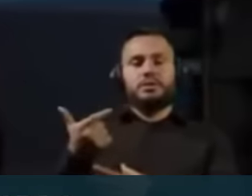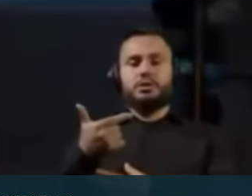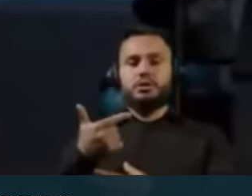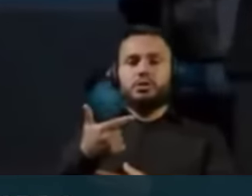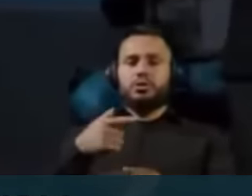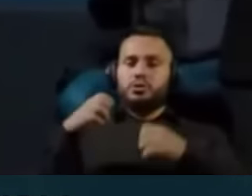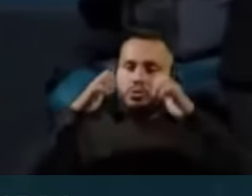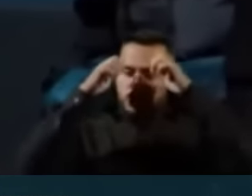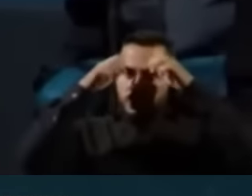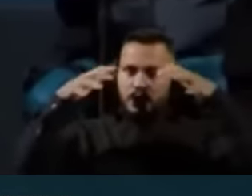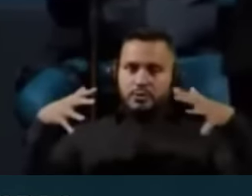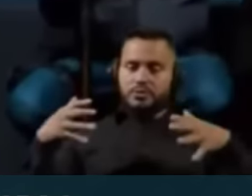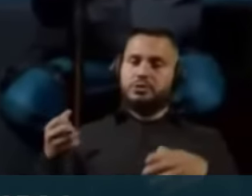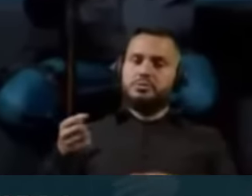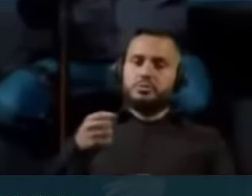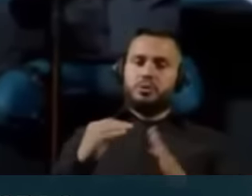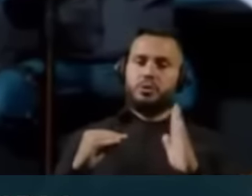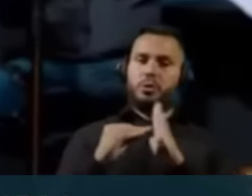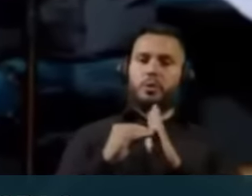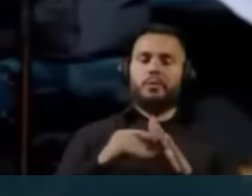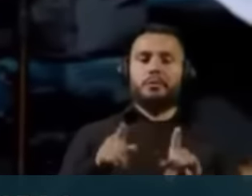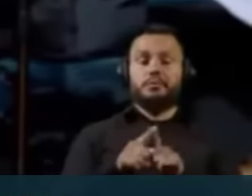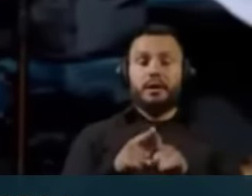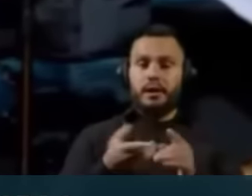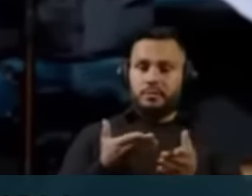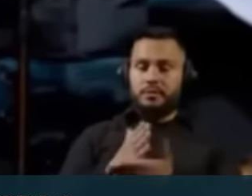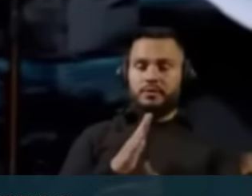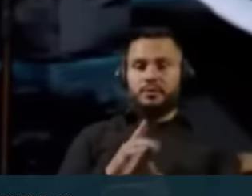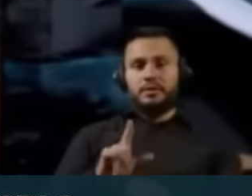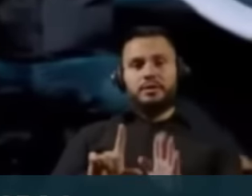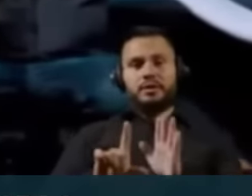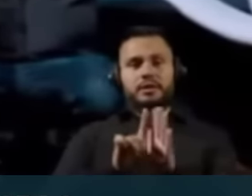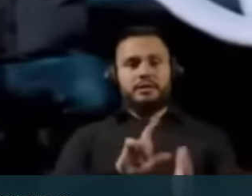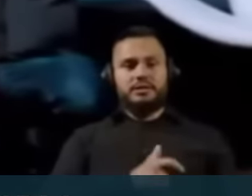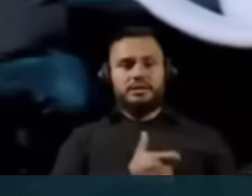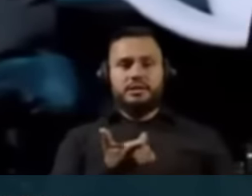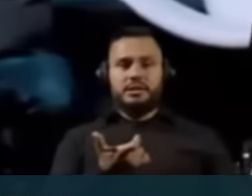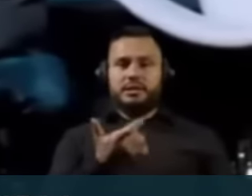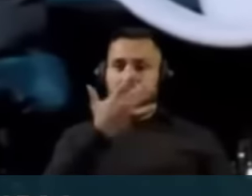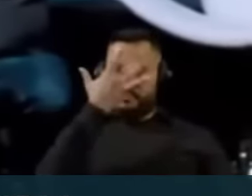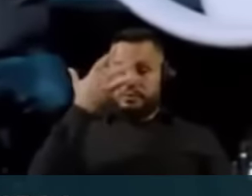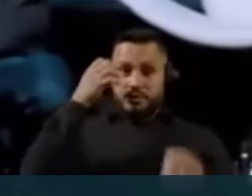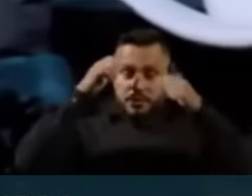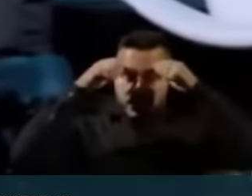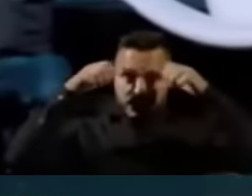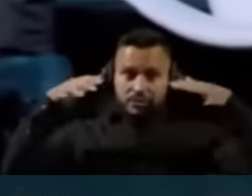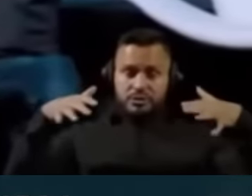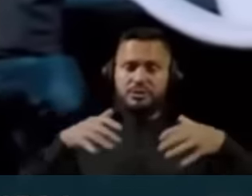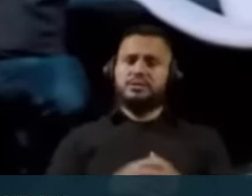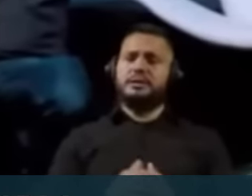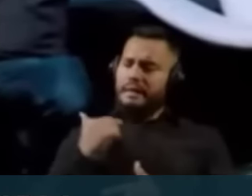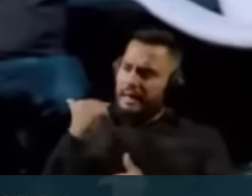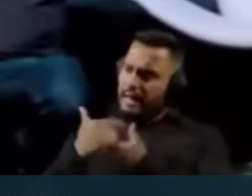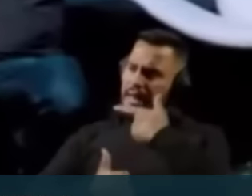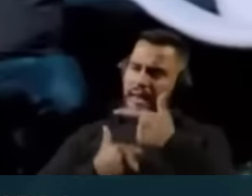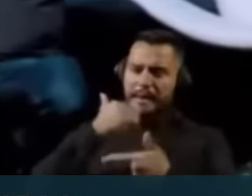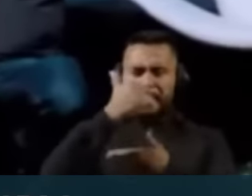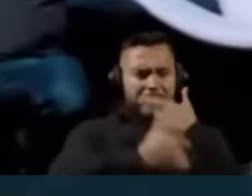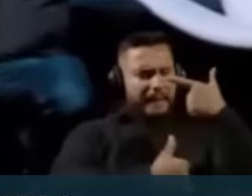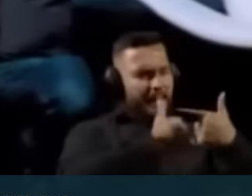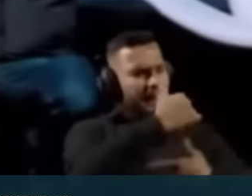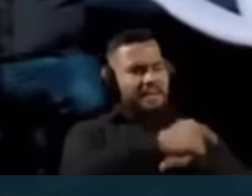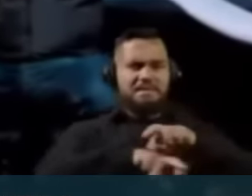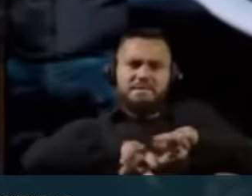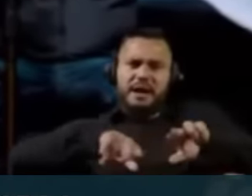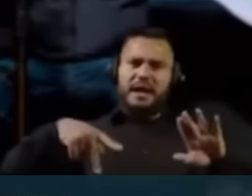também aprovamos a lei da carteirinha para o autista. Quanto trabalho, quantas coisas nós